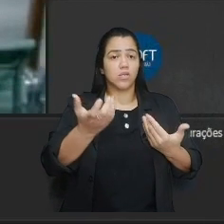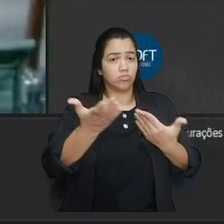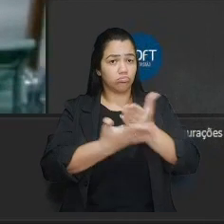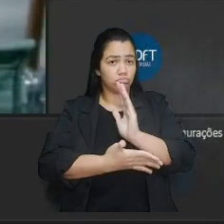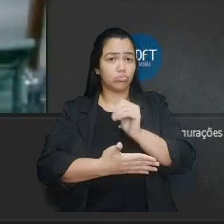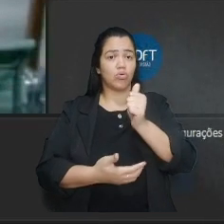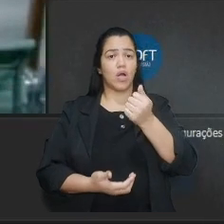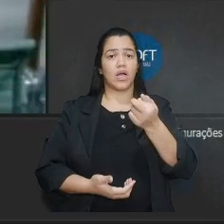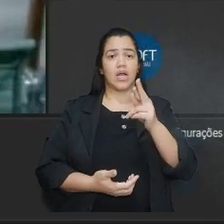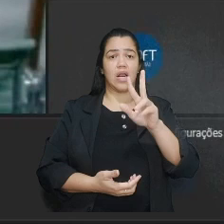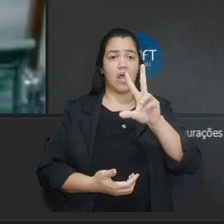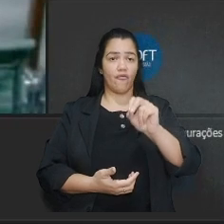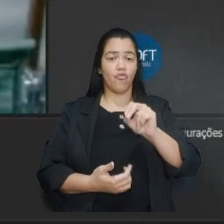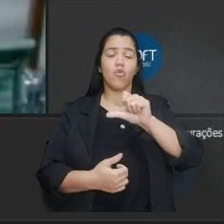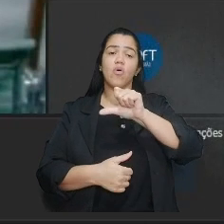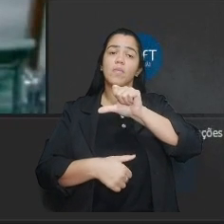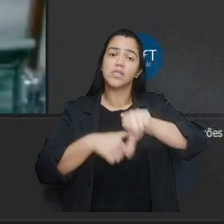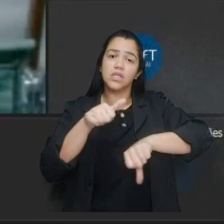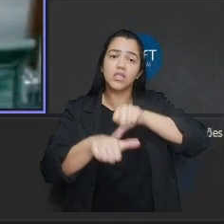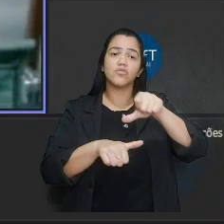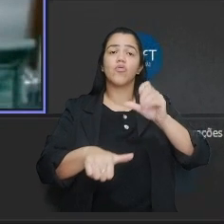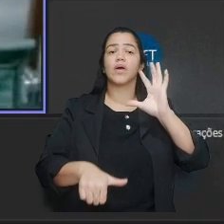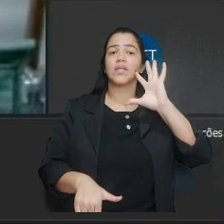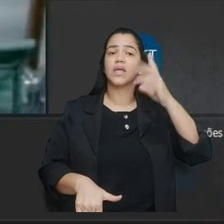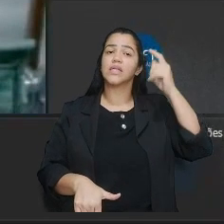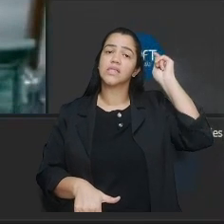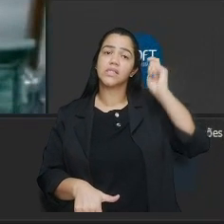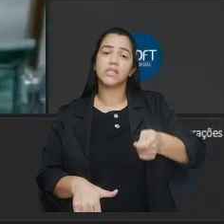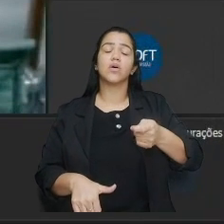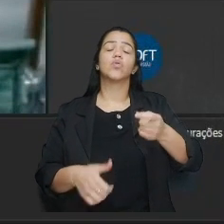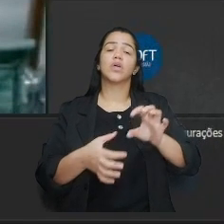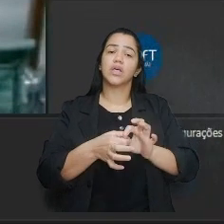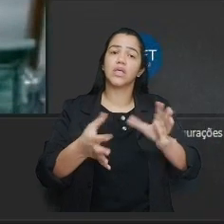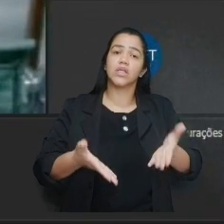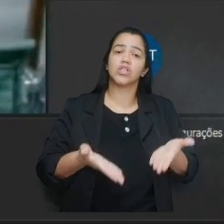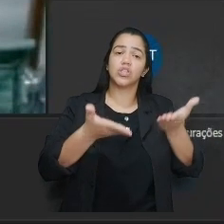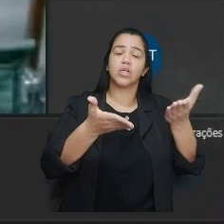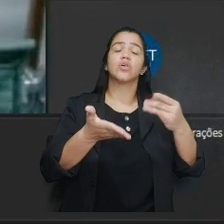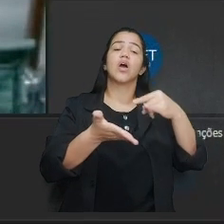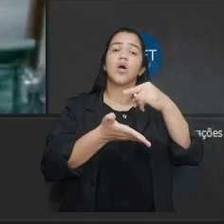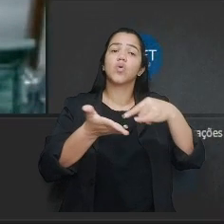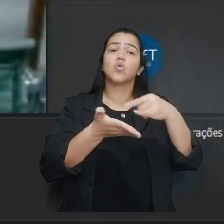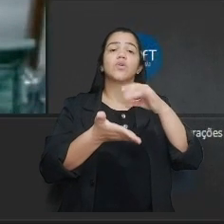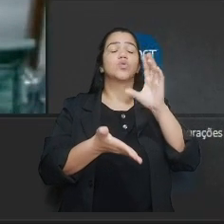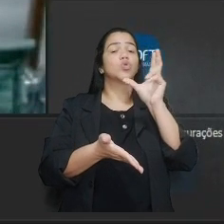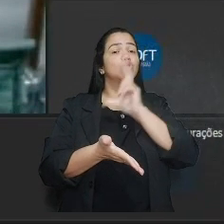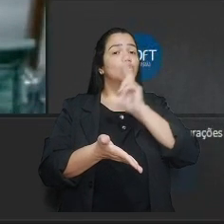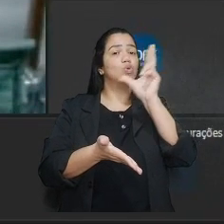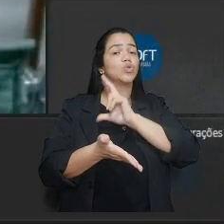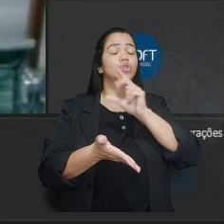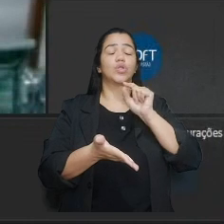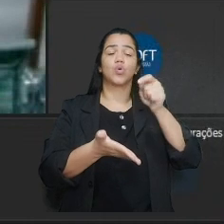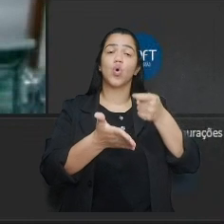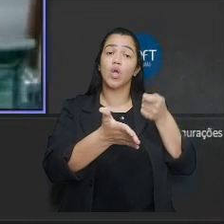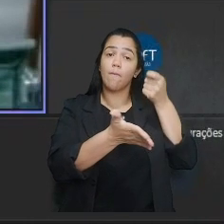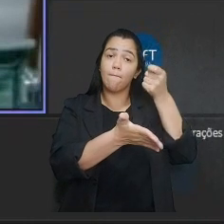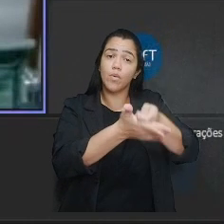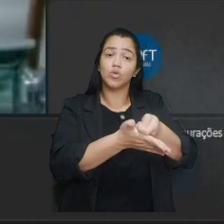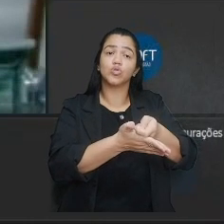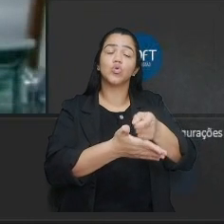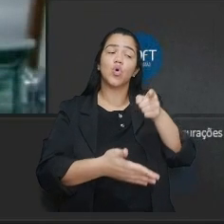o provimento do agravo, para que seja reformada a decisão e concedida a tutela de urgência,